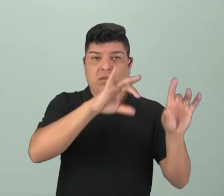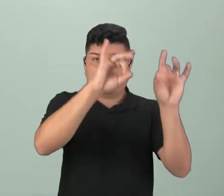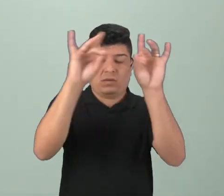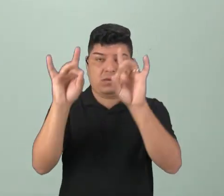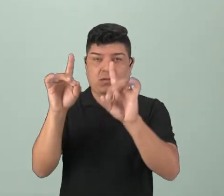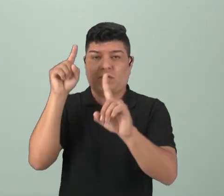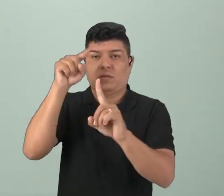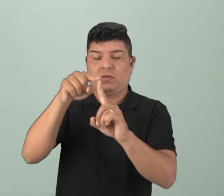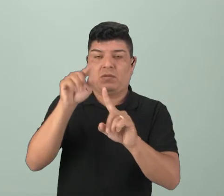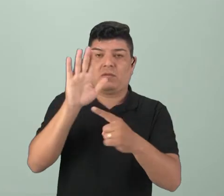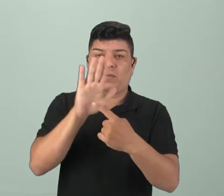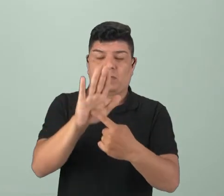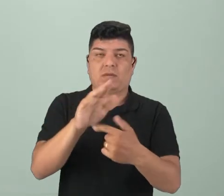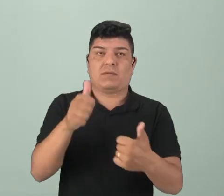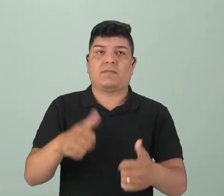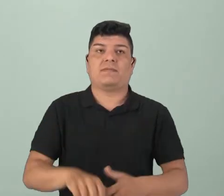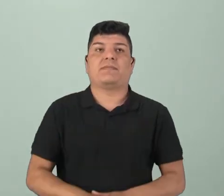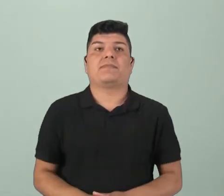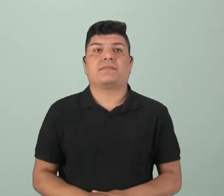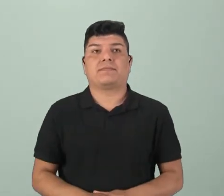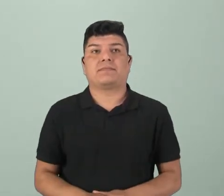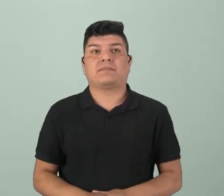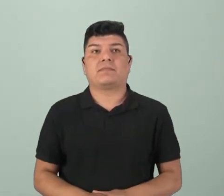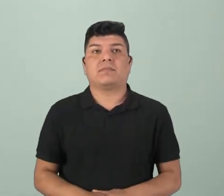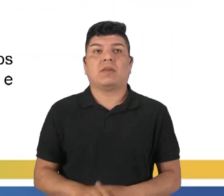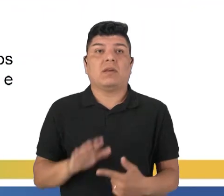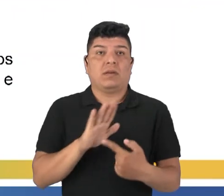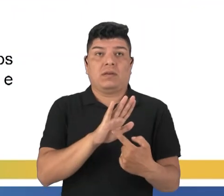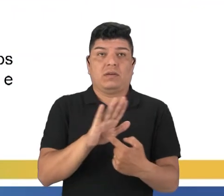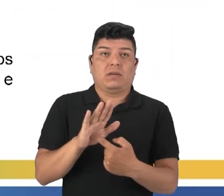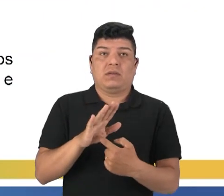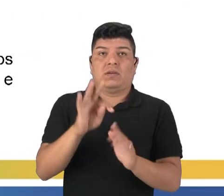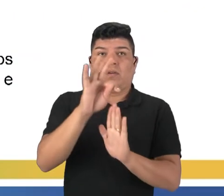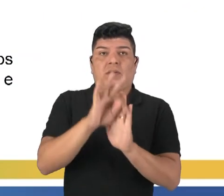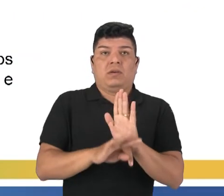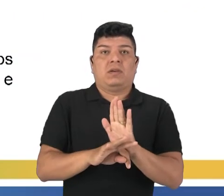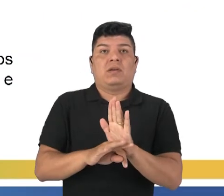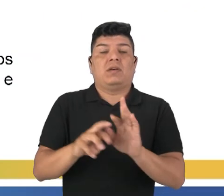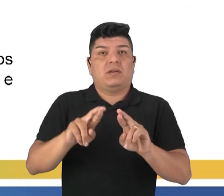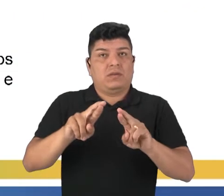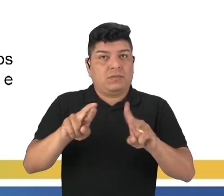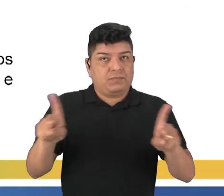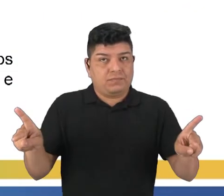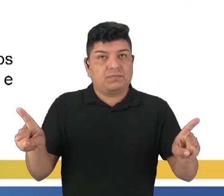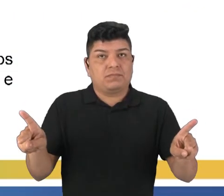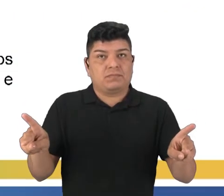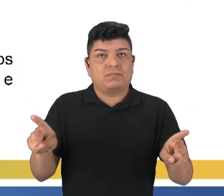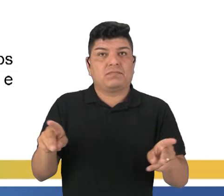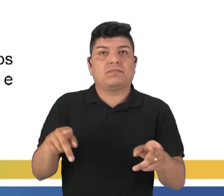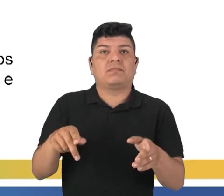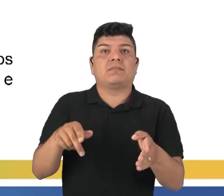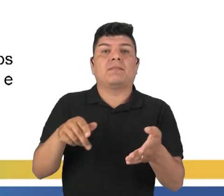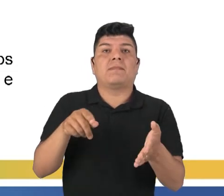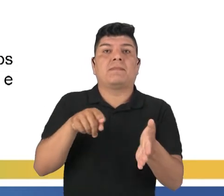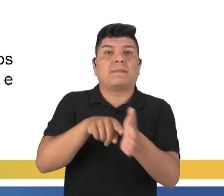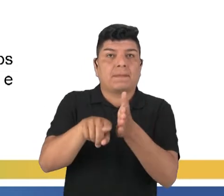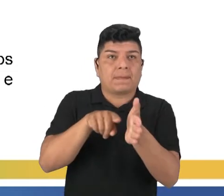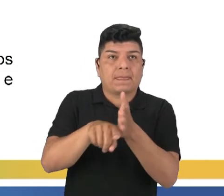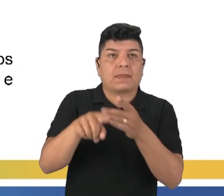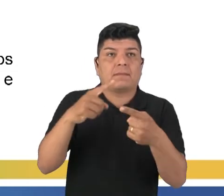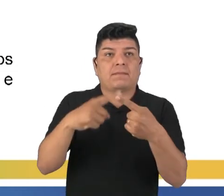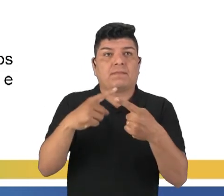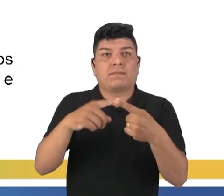tá certo? Então, cabe mencionar aqui que os textos expositivos se diferenciam dos argumentos porque